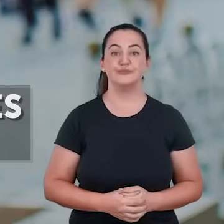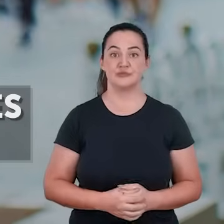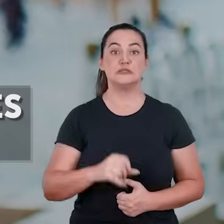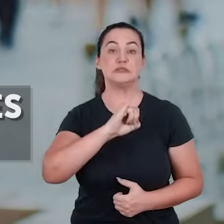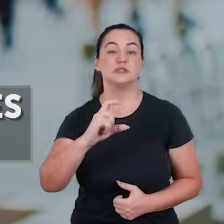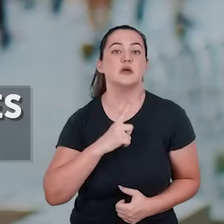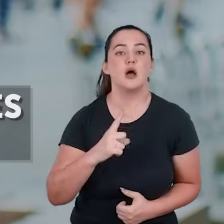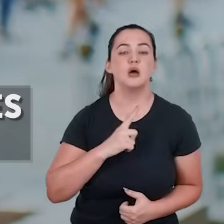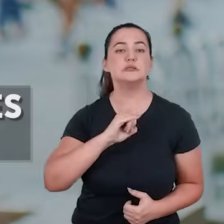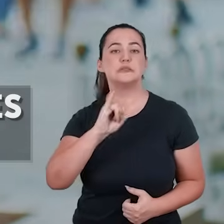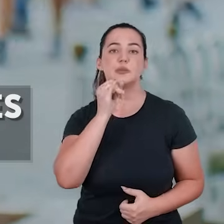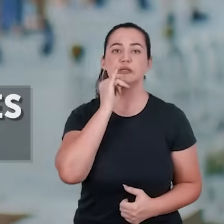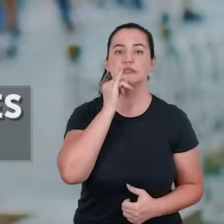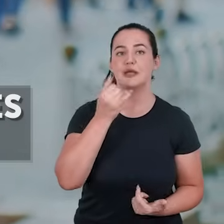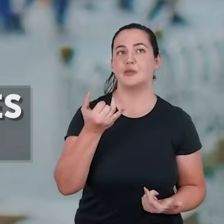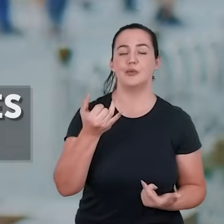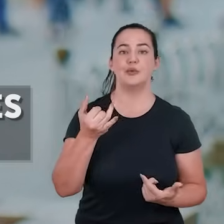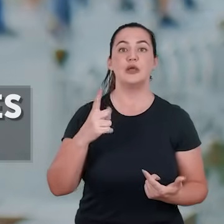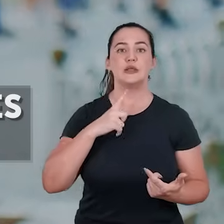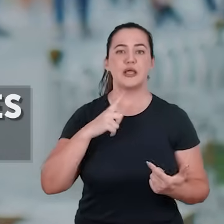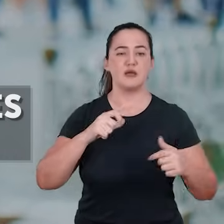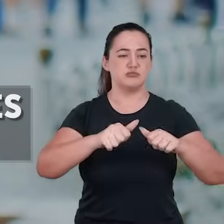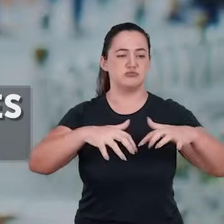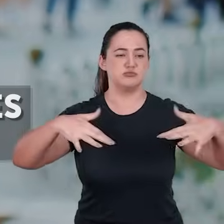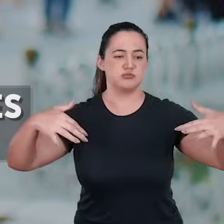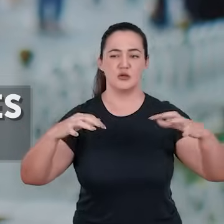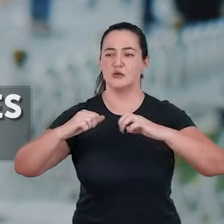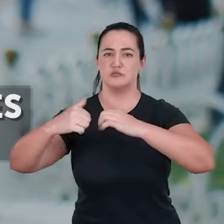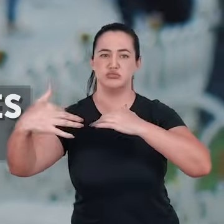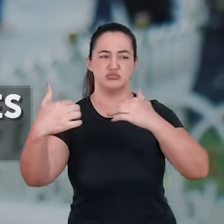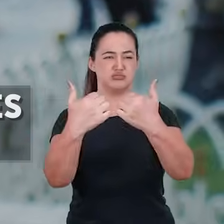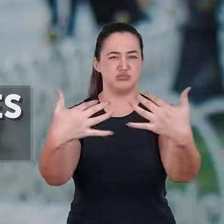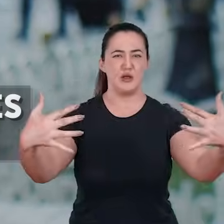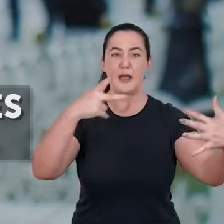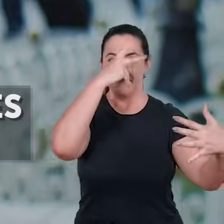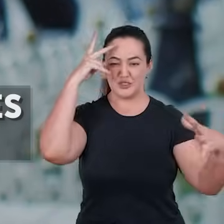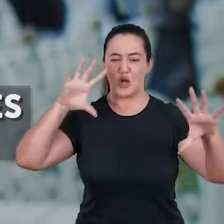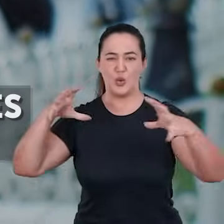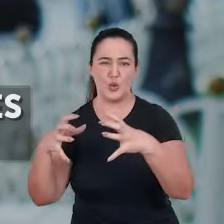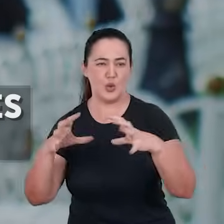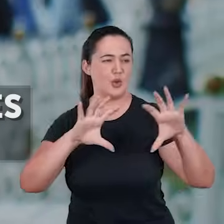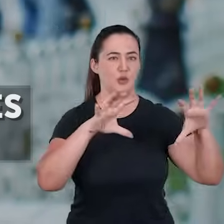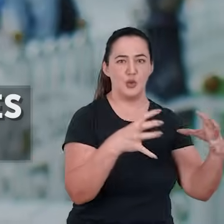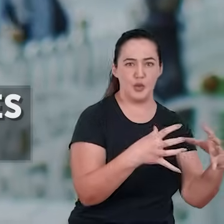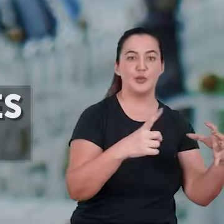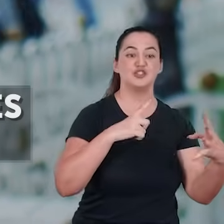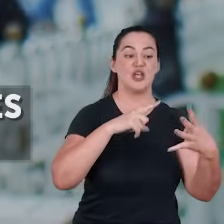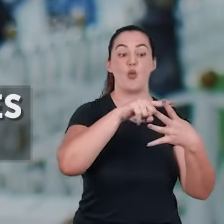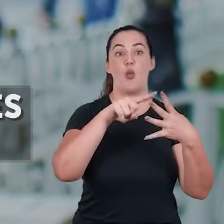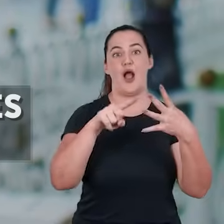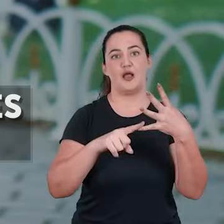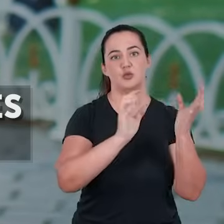houvesse uma cobertura televisiva no passado, as manchetes não seriam muito diferentes das de hoje. E eles tinham 4